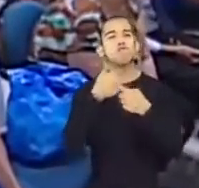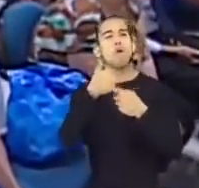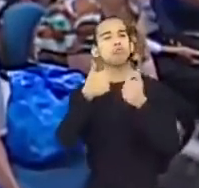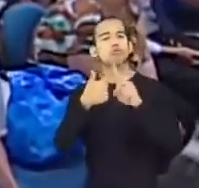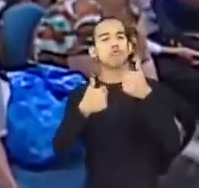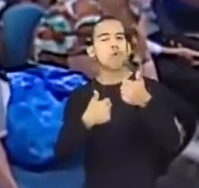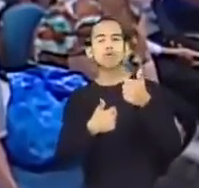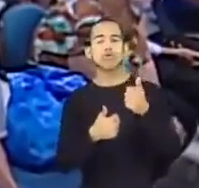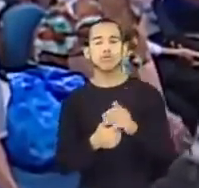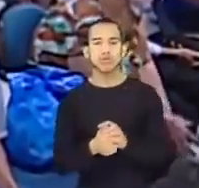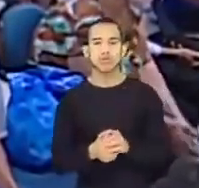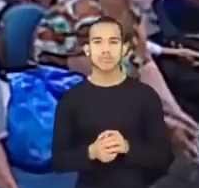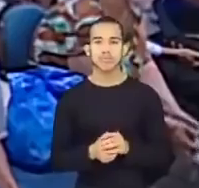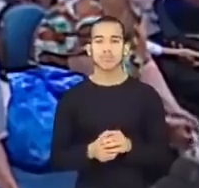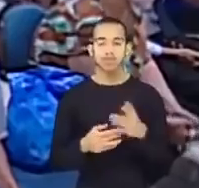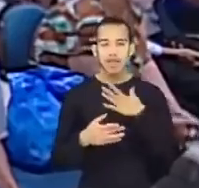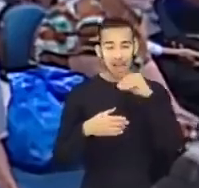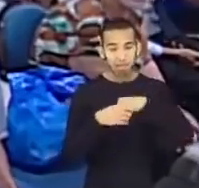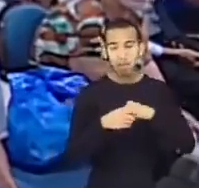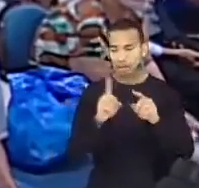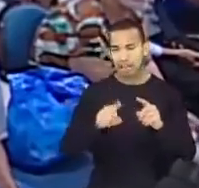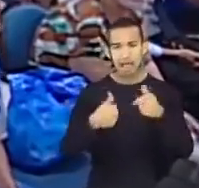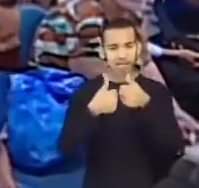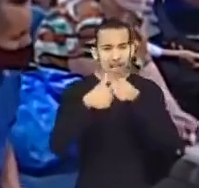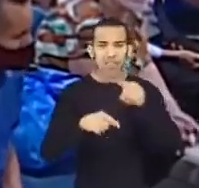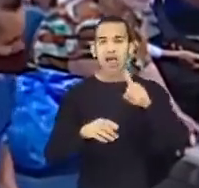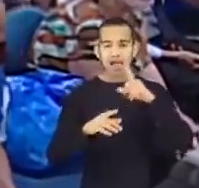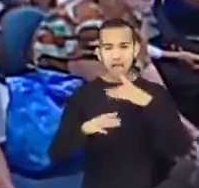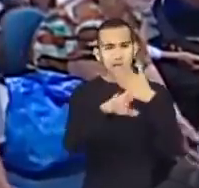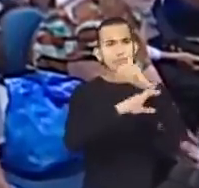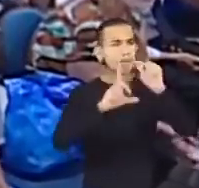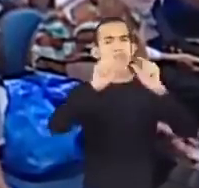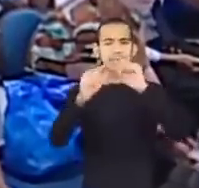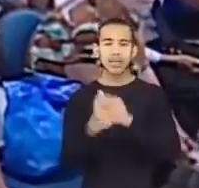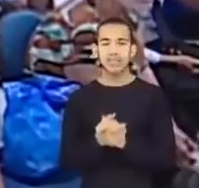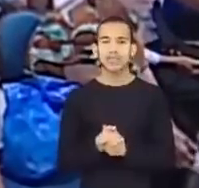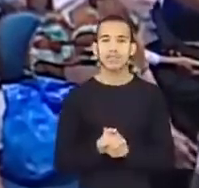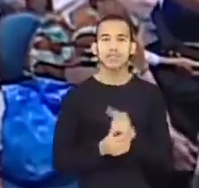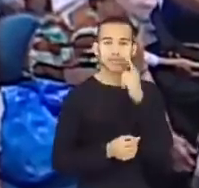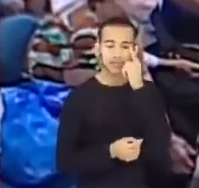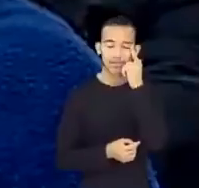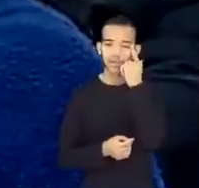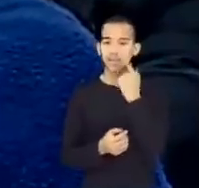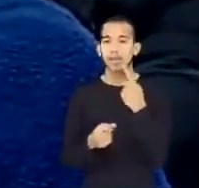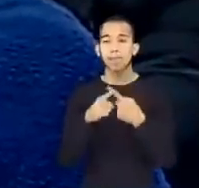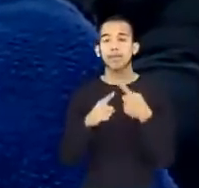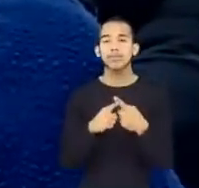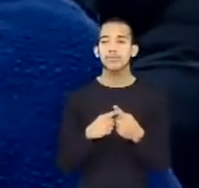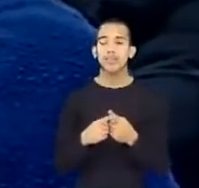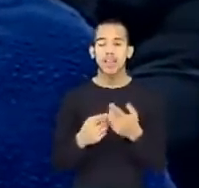vivo a vida, estou aqui, eu não fico dentro de uma bolha. Eu não. É? Por quê? Porque eu